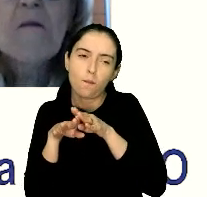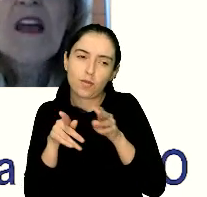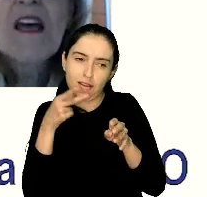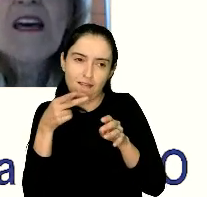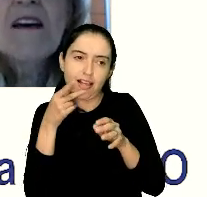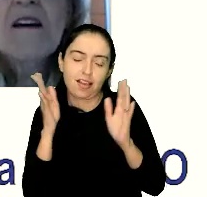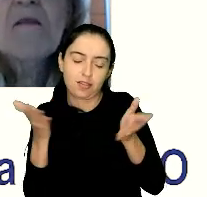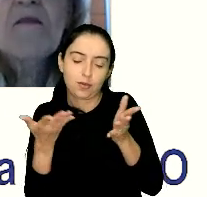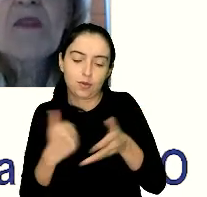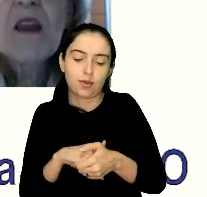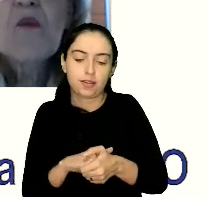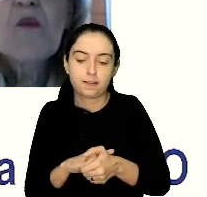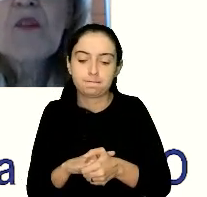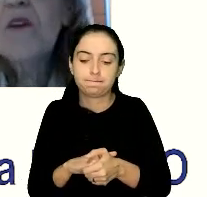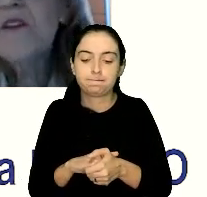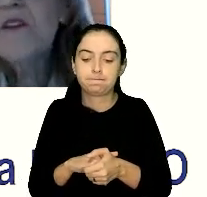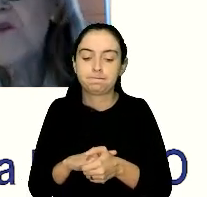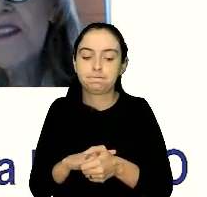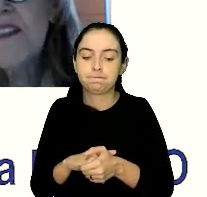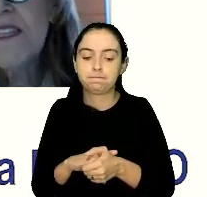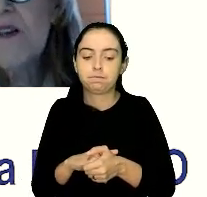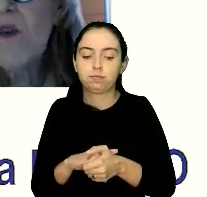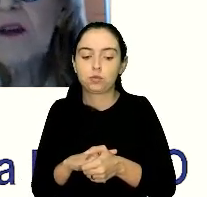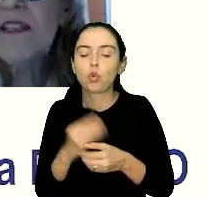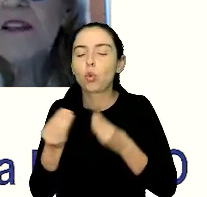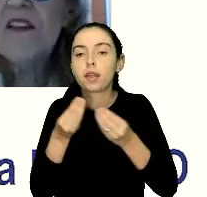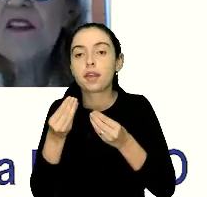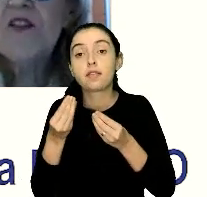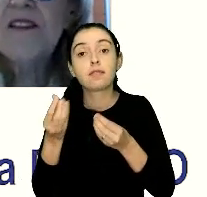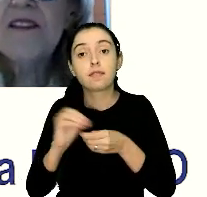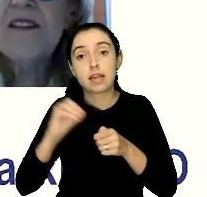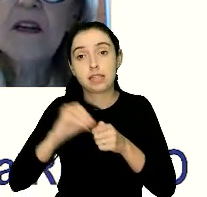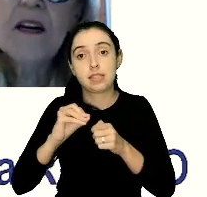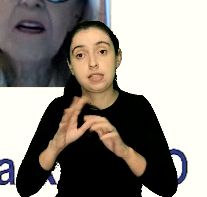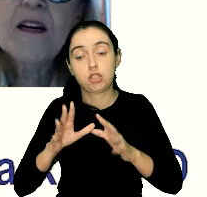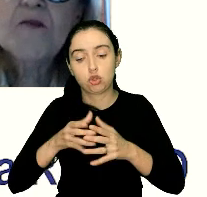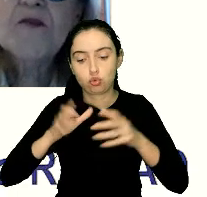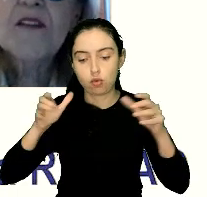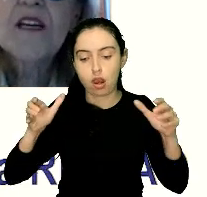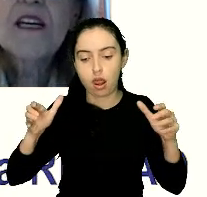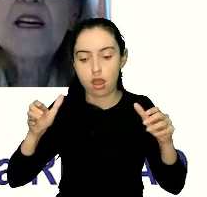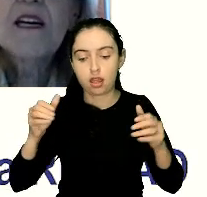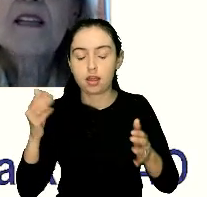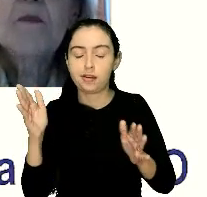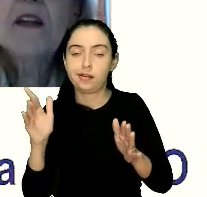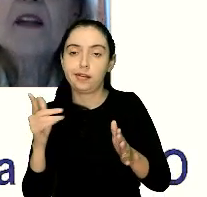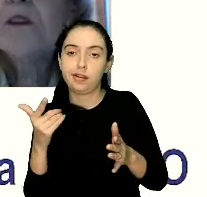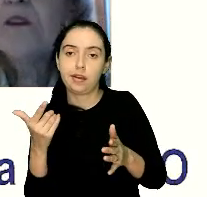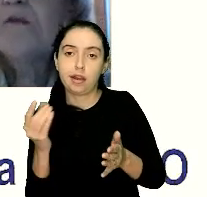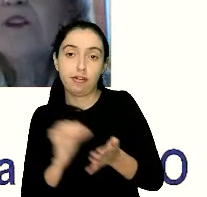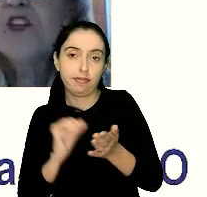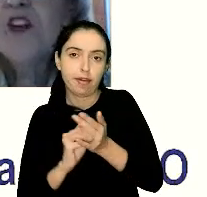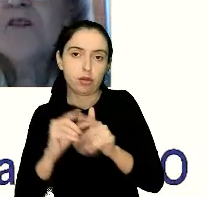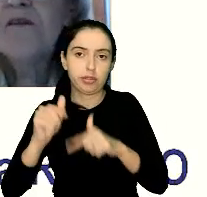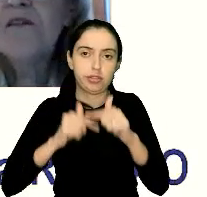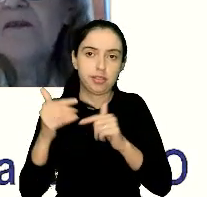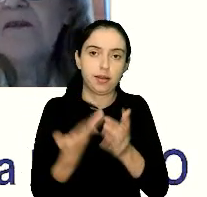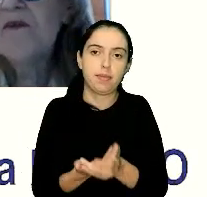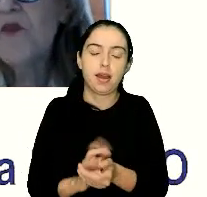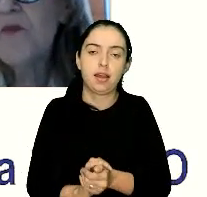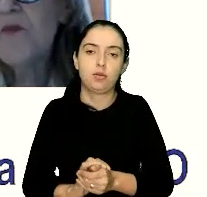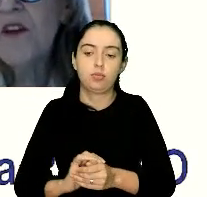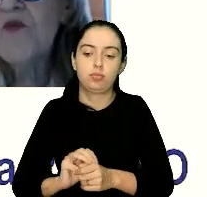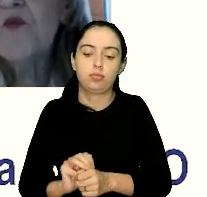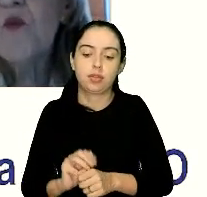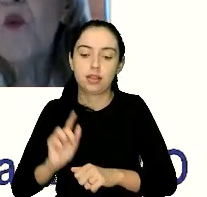aqui. O que nós vamos fazer com a massa crescente de desempregados? Na pré-pandemia já